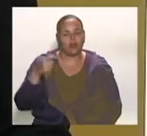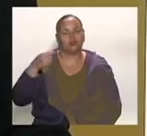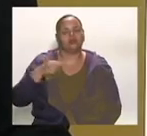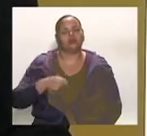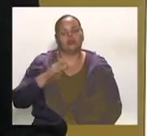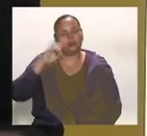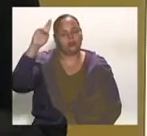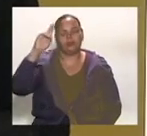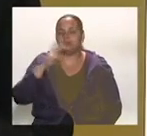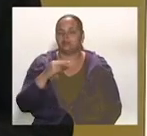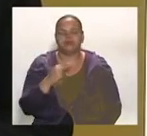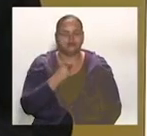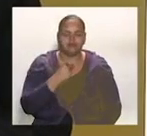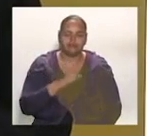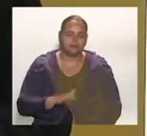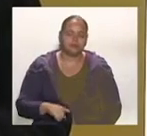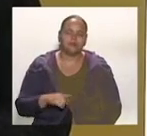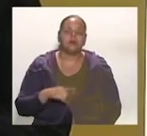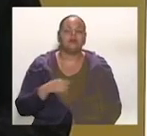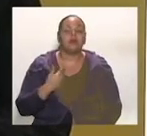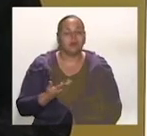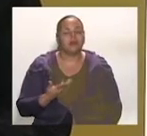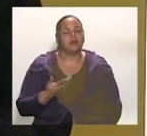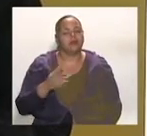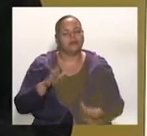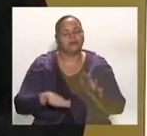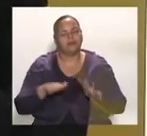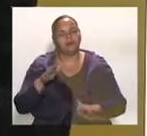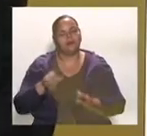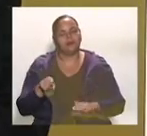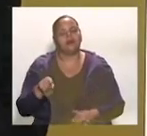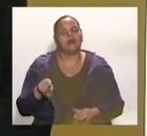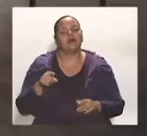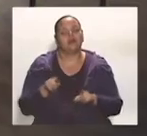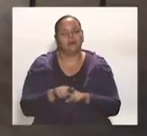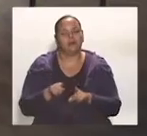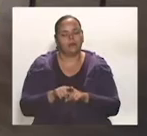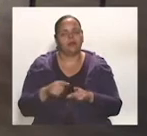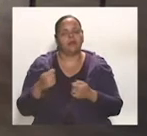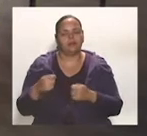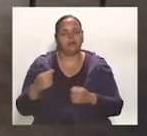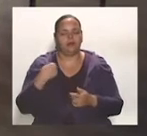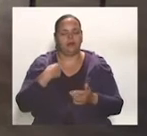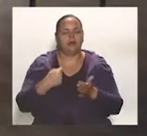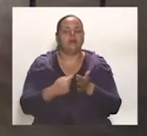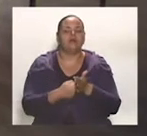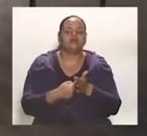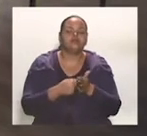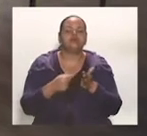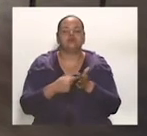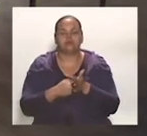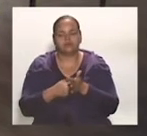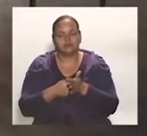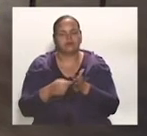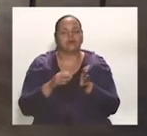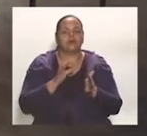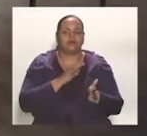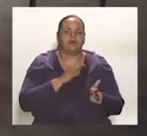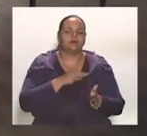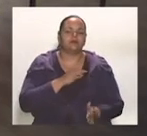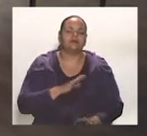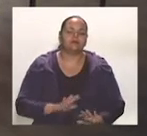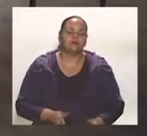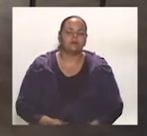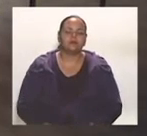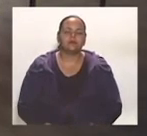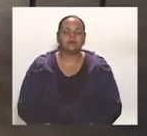Não se pode deixar a federação com essa autoridade, de maneira nenhuma. Considerando até que muitas vezes ela